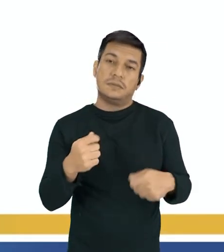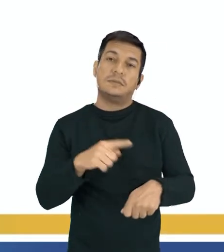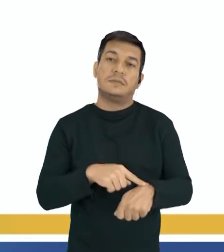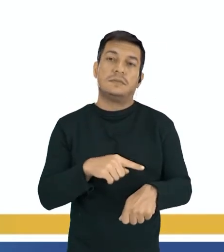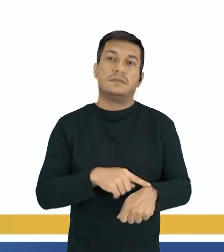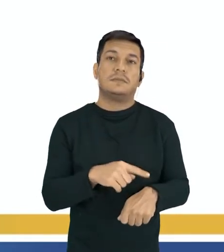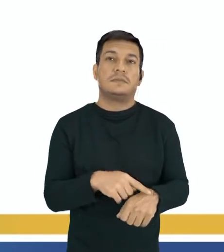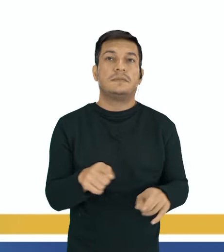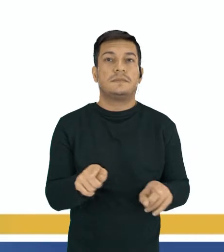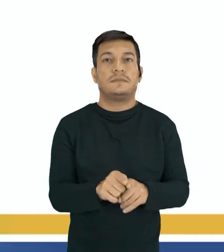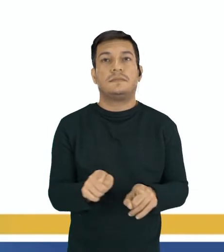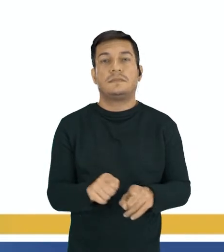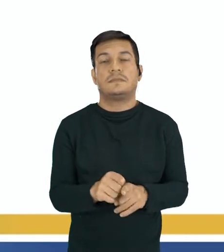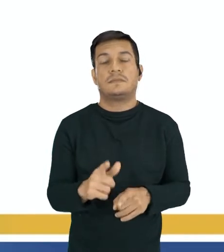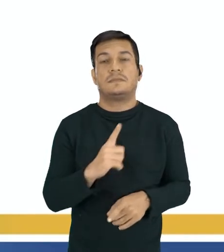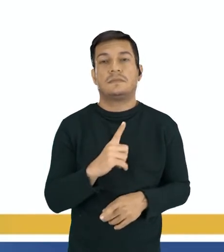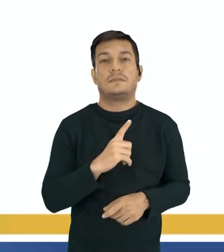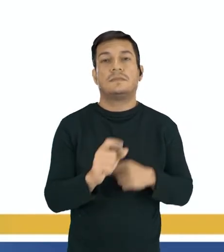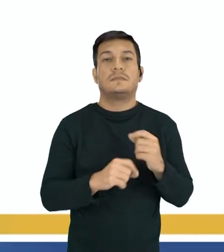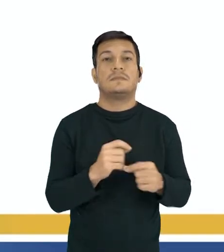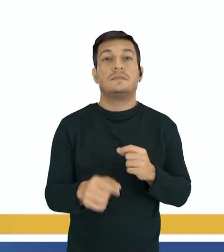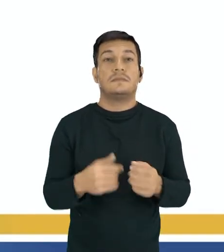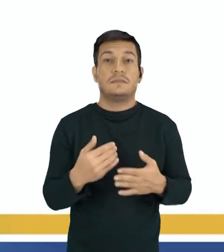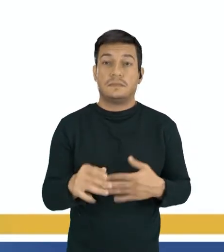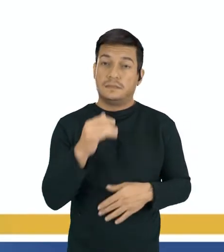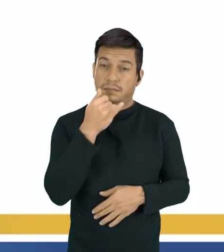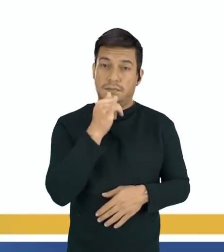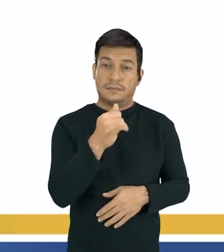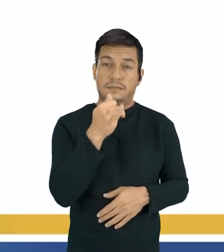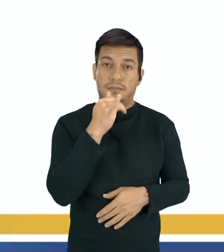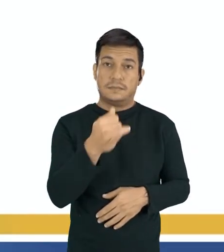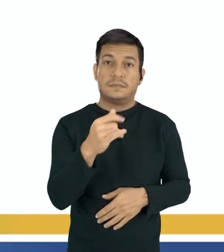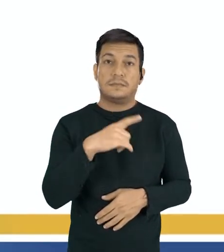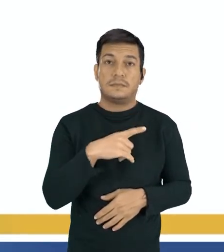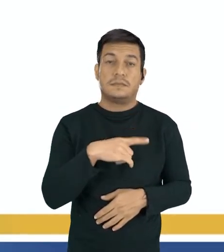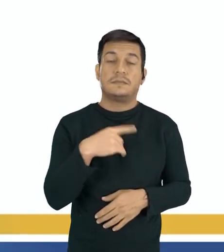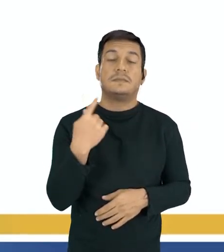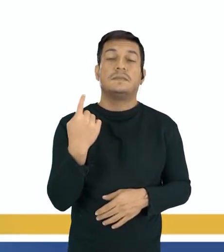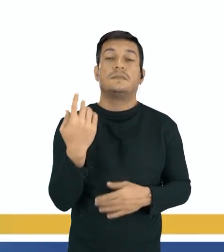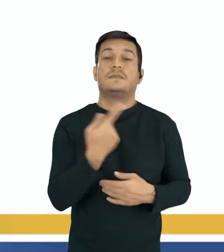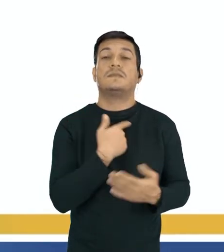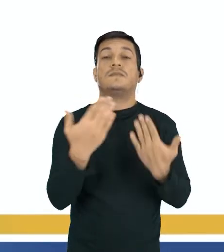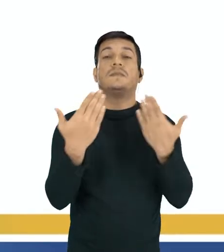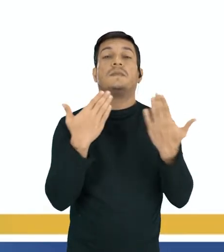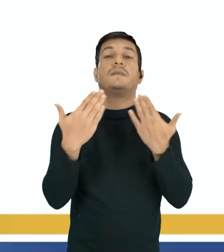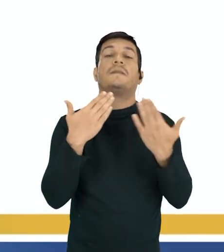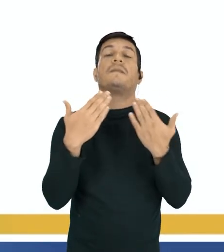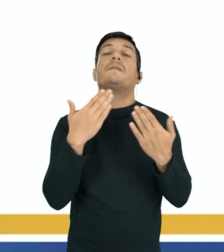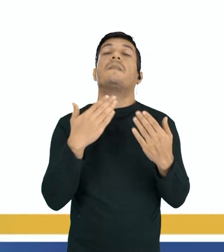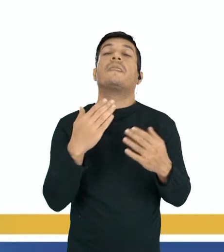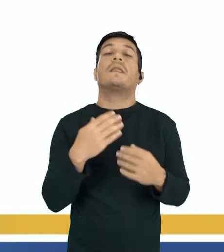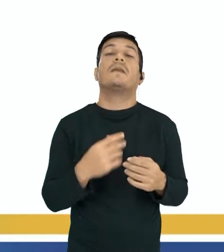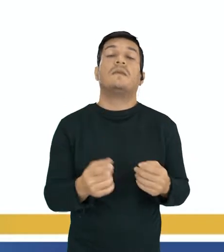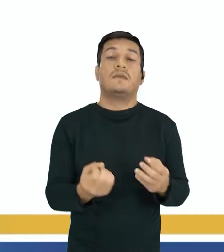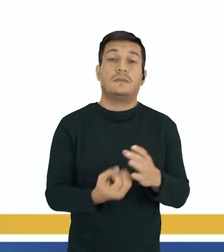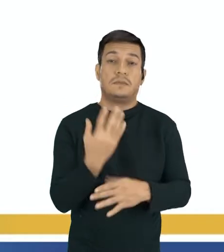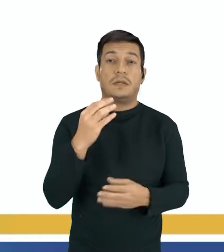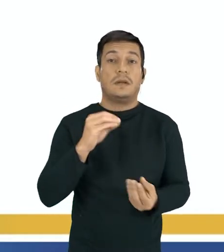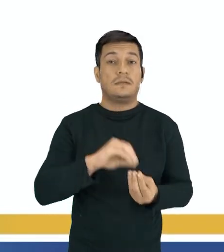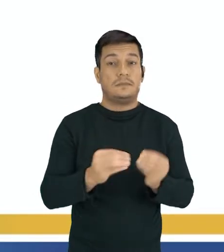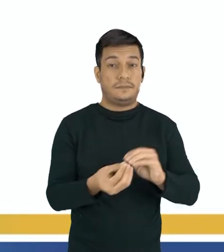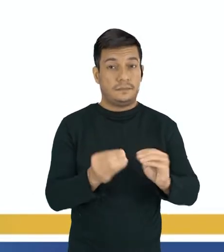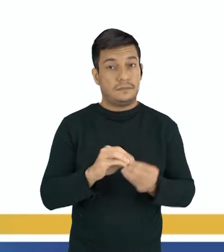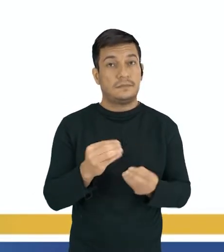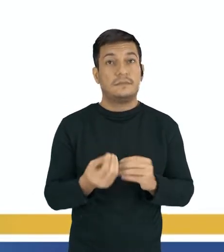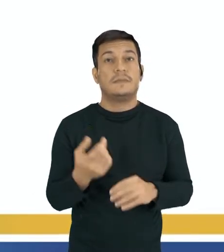tempo. Além disso, tem um maior gasto de energia quando a gente compara com a reprodução assexuada. Não quer